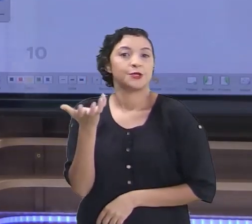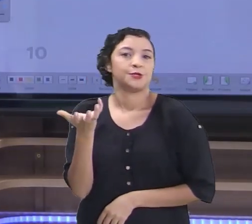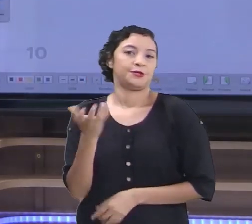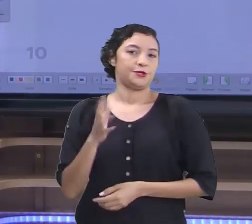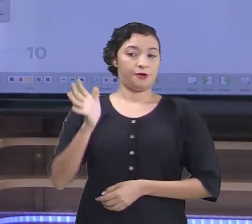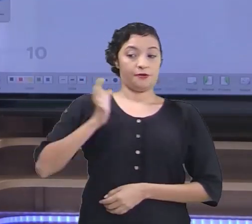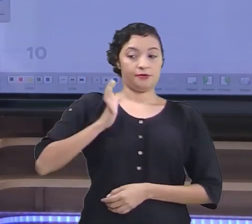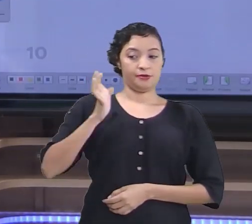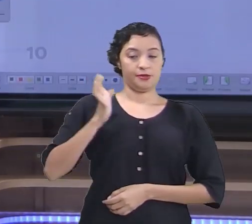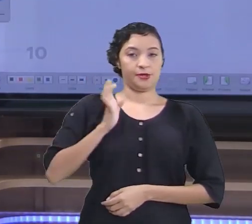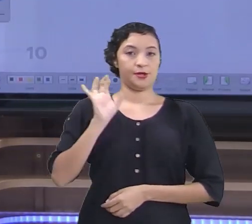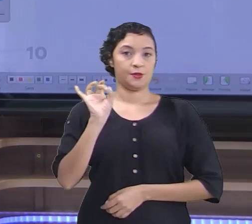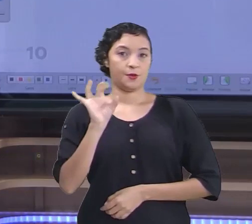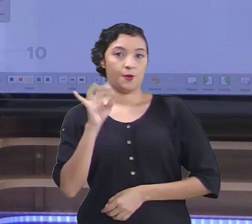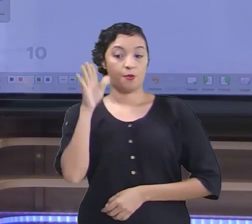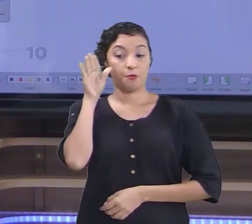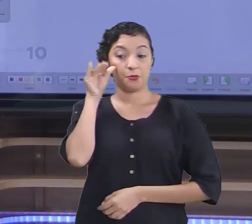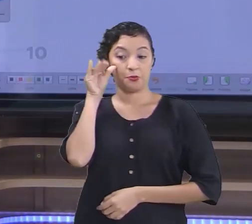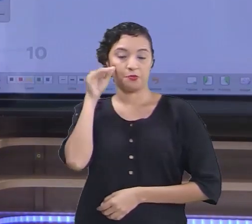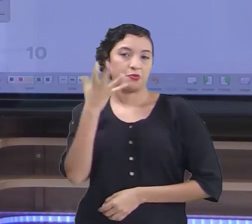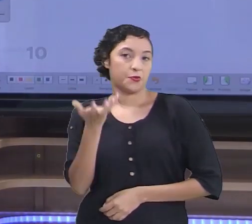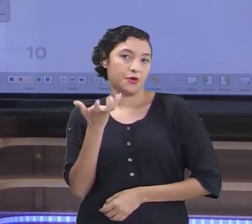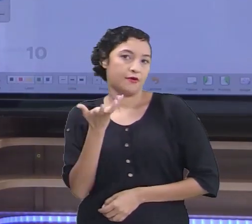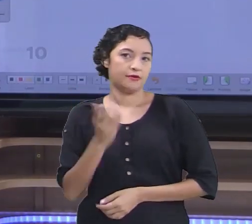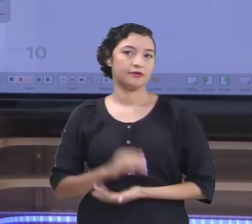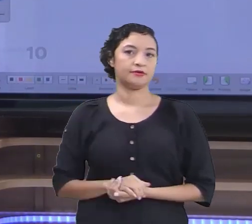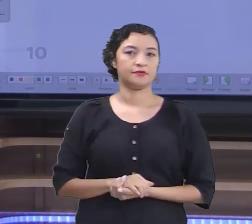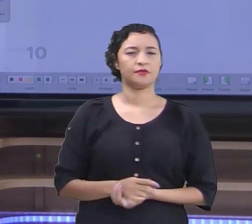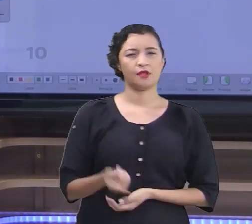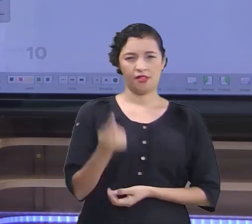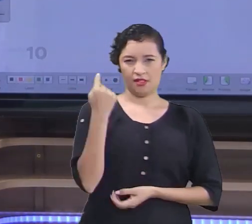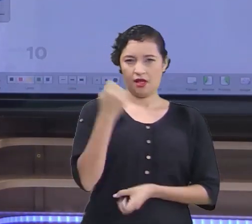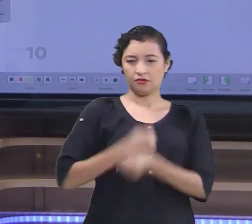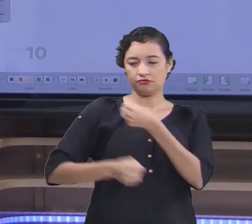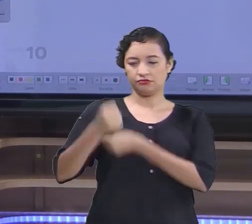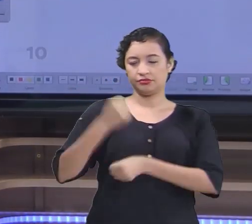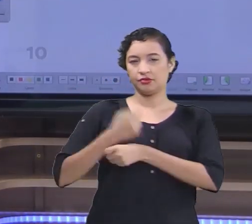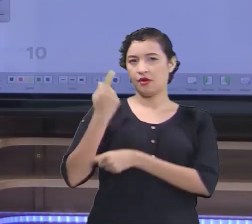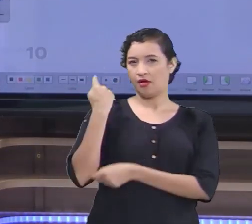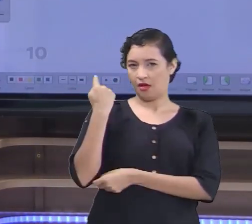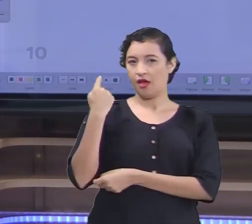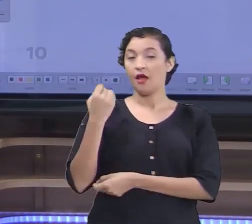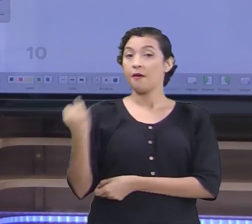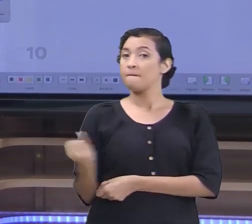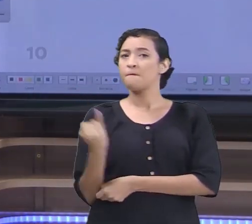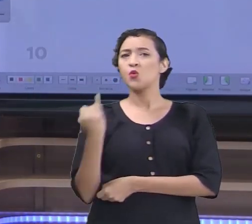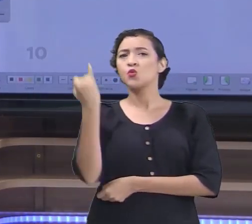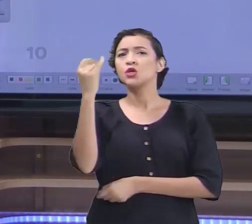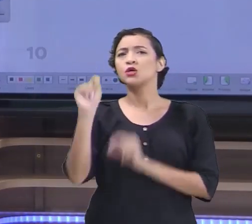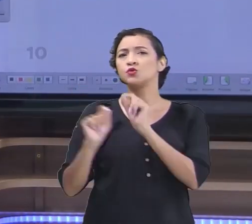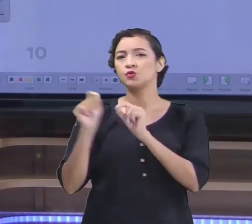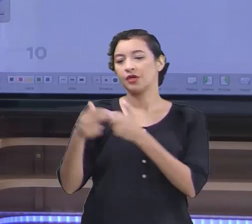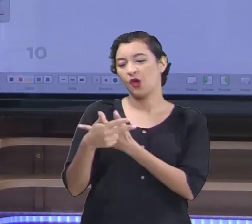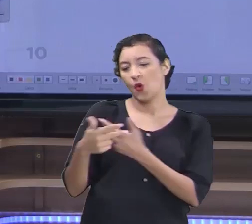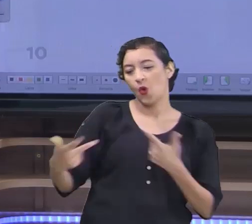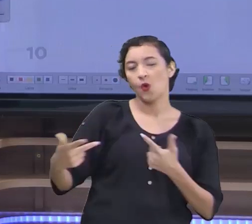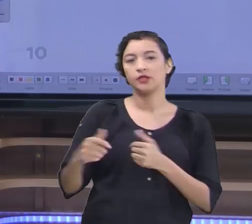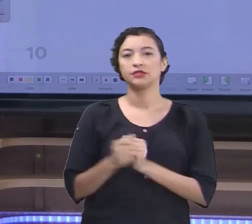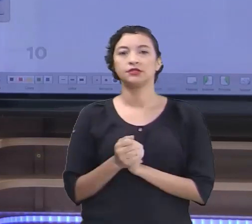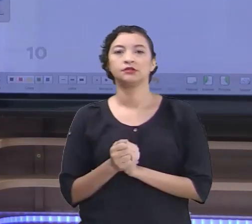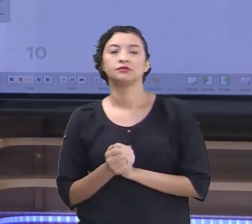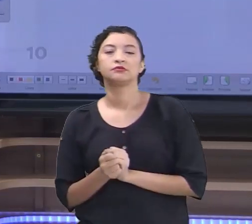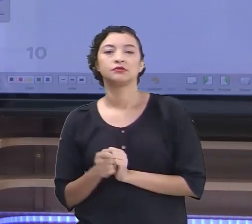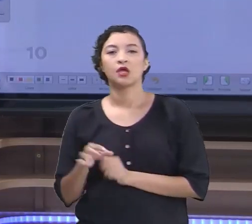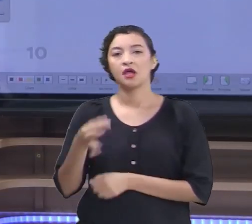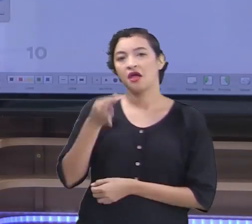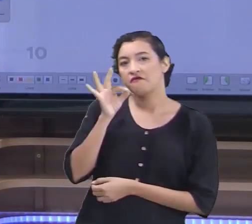de riquezas, de dinheiro. Naquele tempo era muito importante produtos como canela, café. Eles queriam isso,